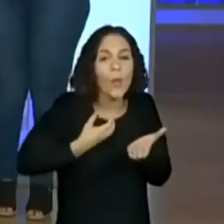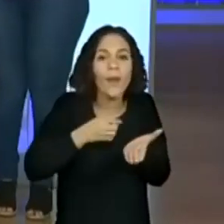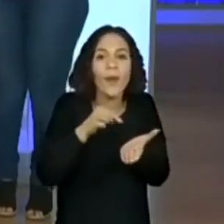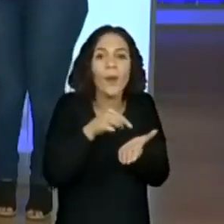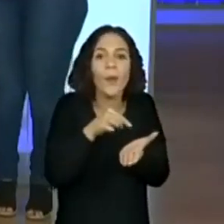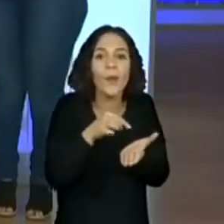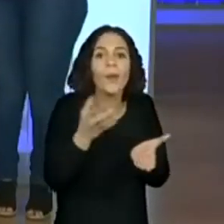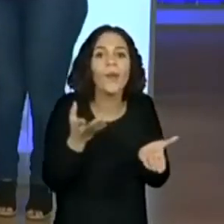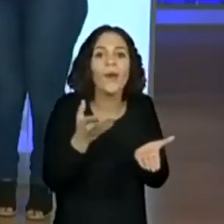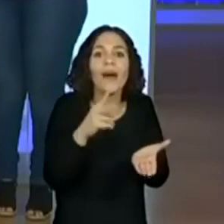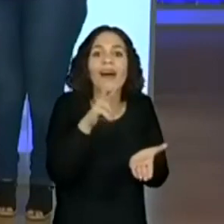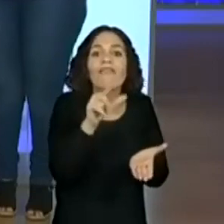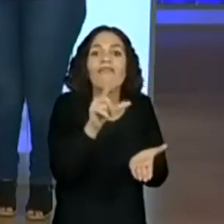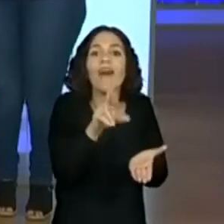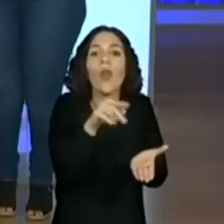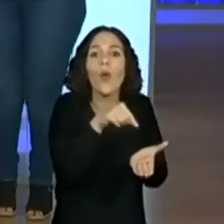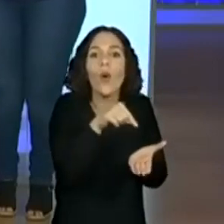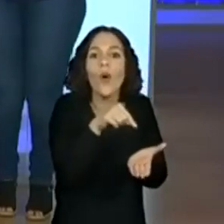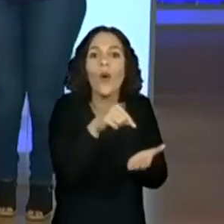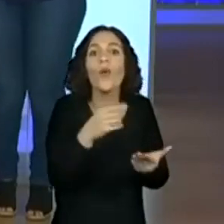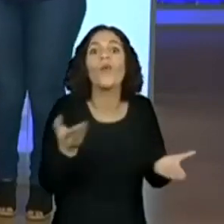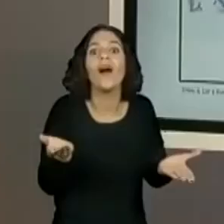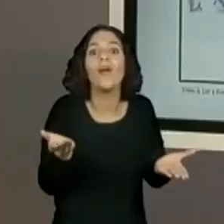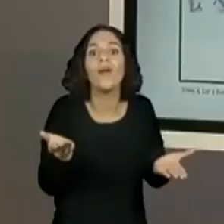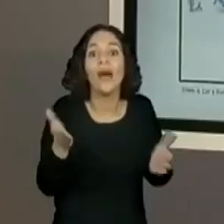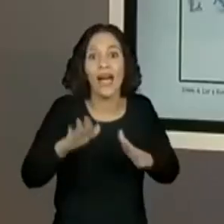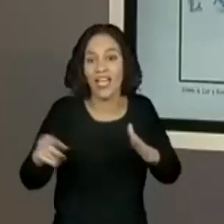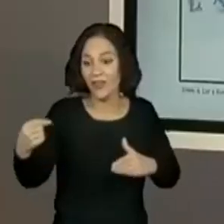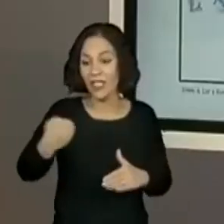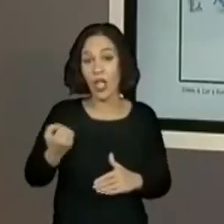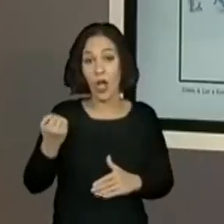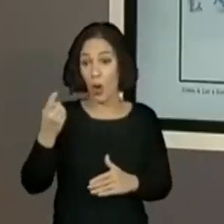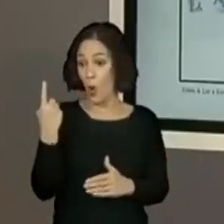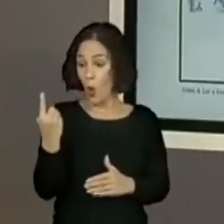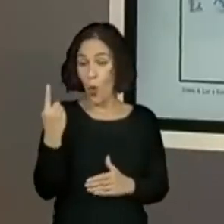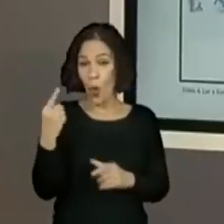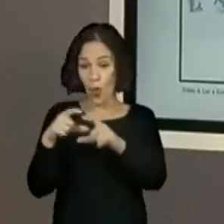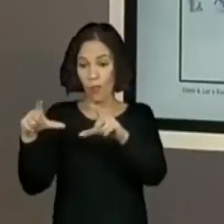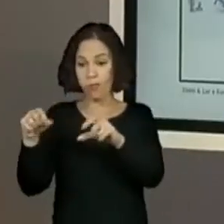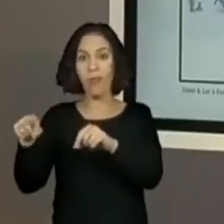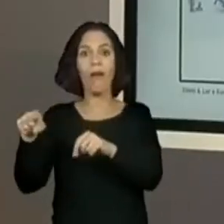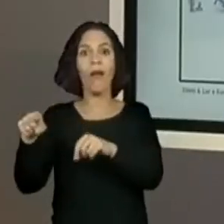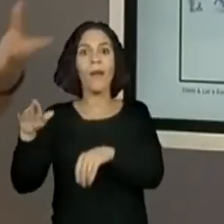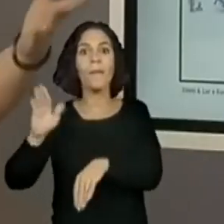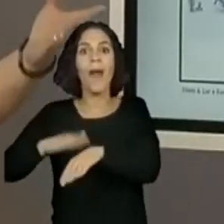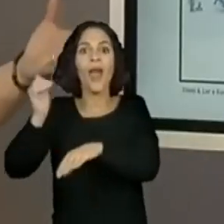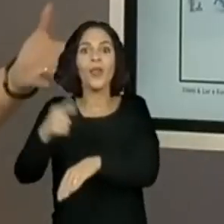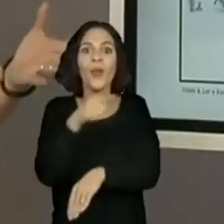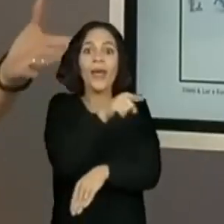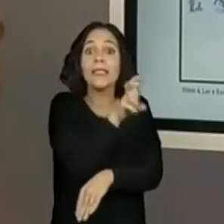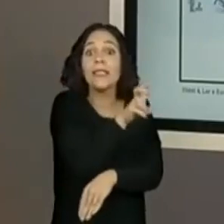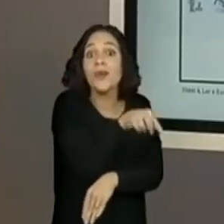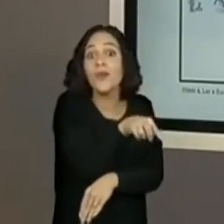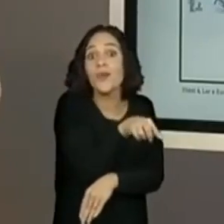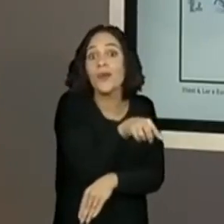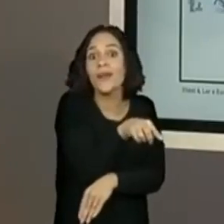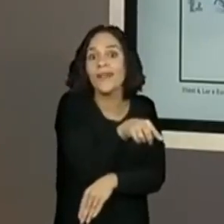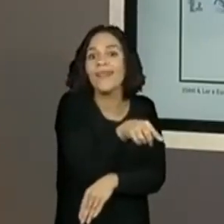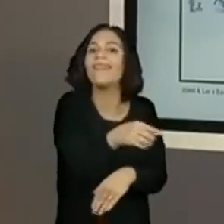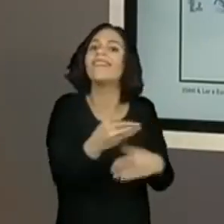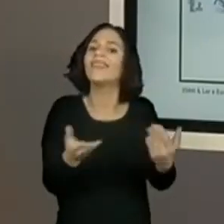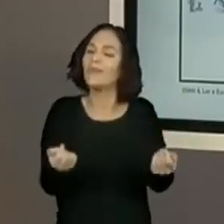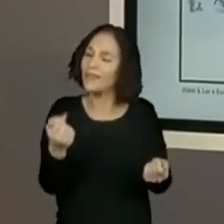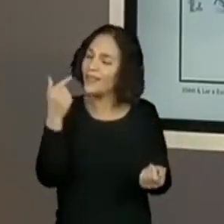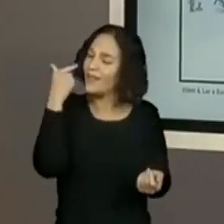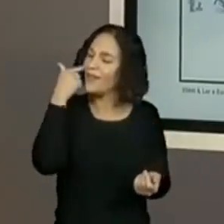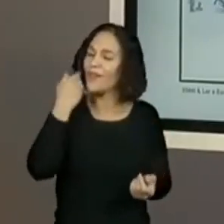lógico. Eu não acabei de falar que eu vou lá e volto para ter certeza, vale, observa. Se compensa fazer a troca, né? Sim. Isso é para a vida